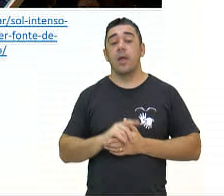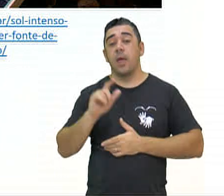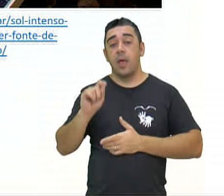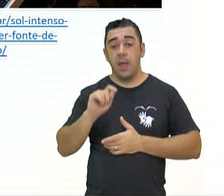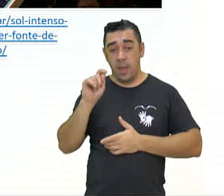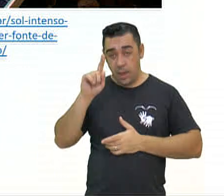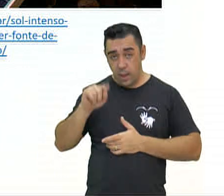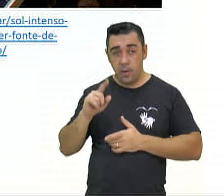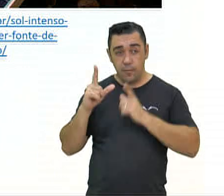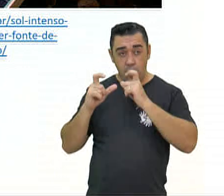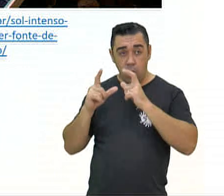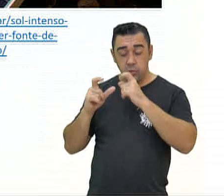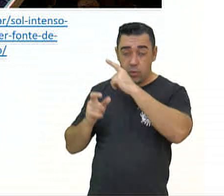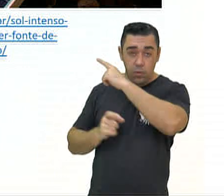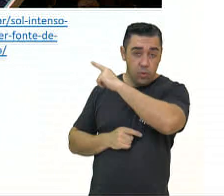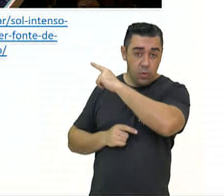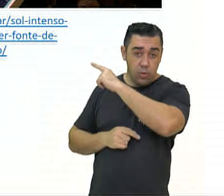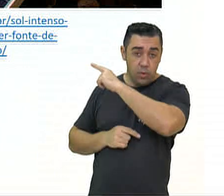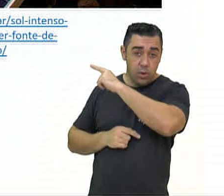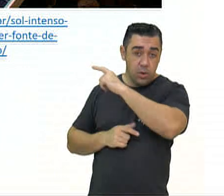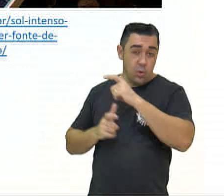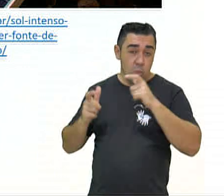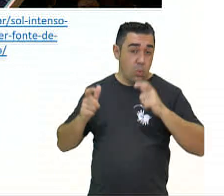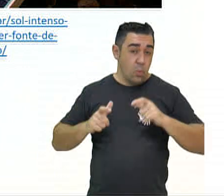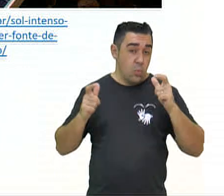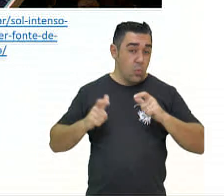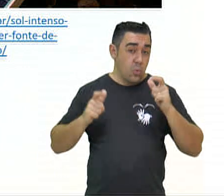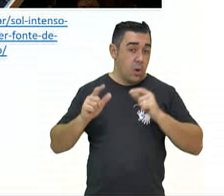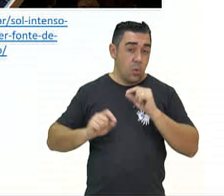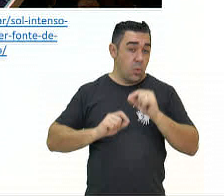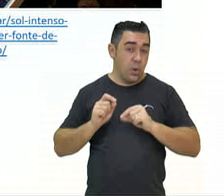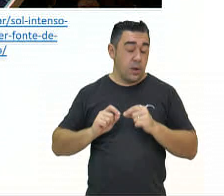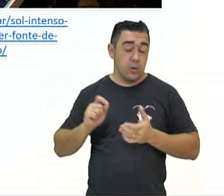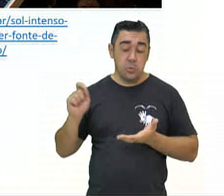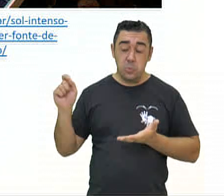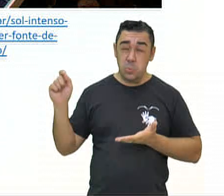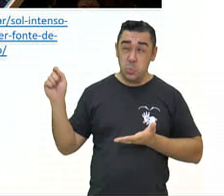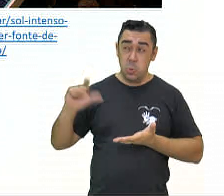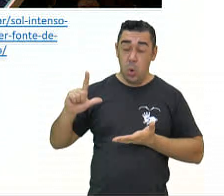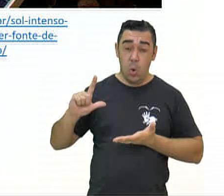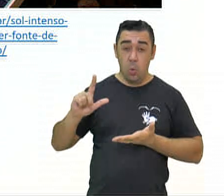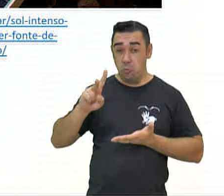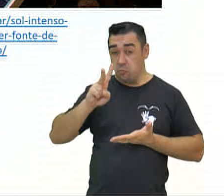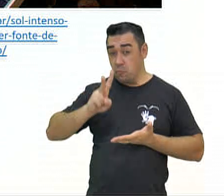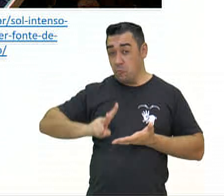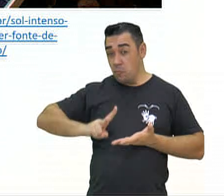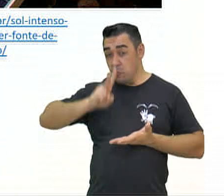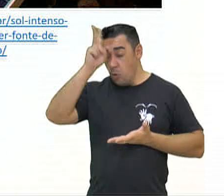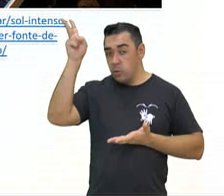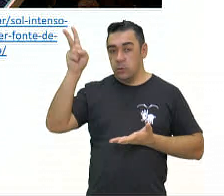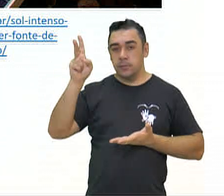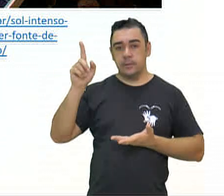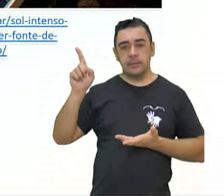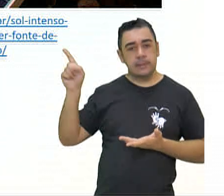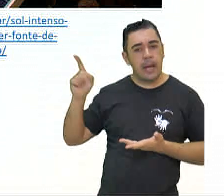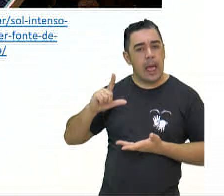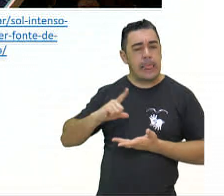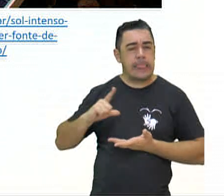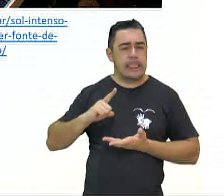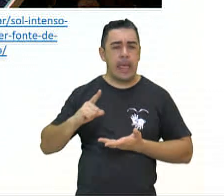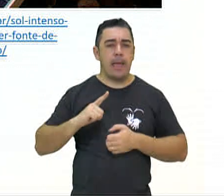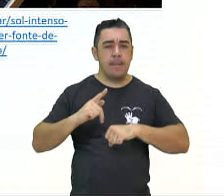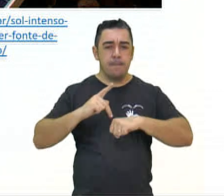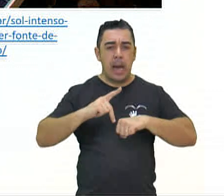no Sahel. É uma região espetacular do planeta, que abrange vários países, não um só.